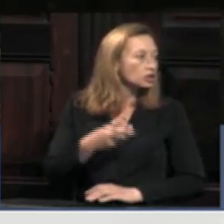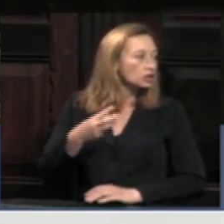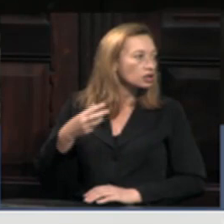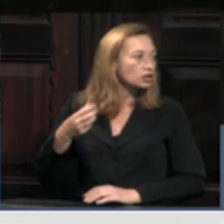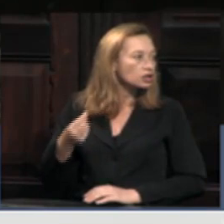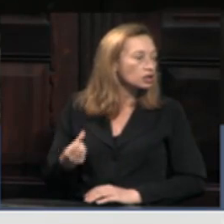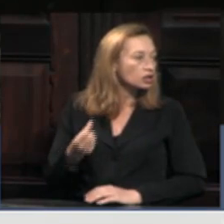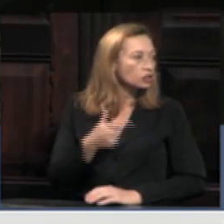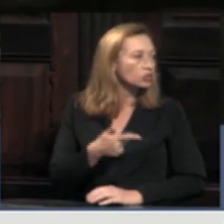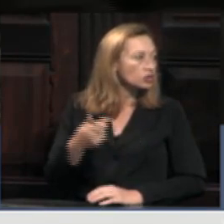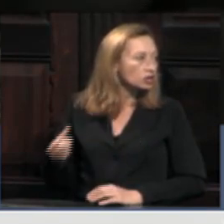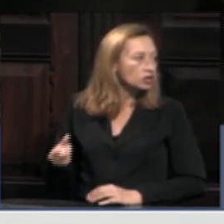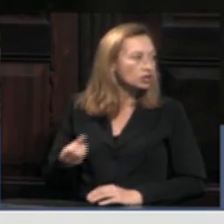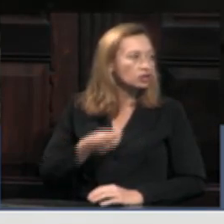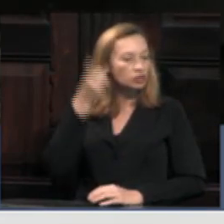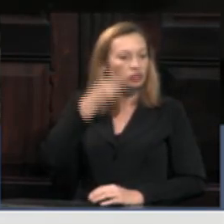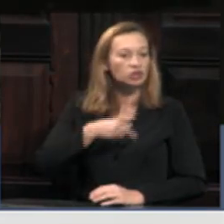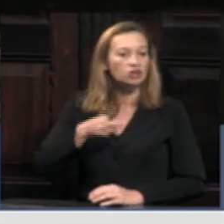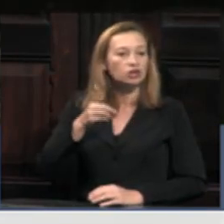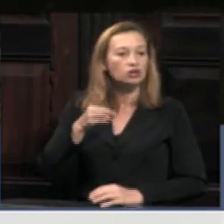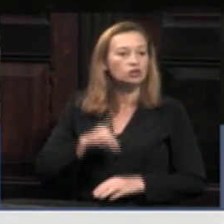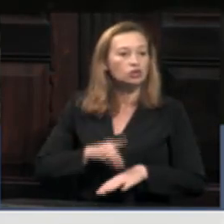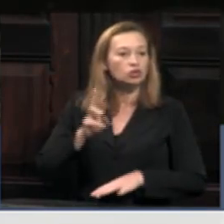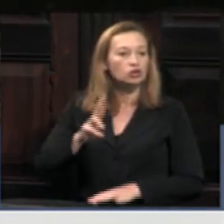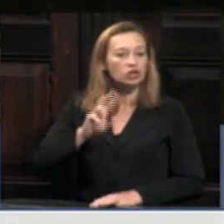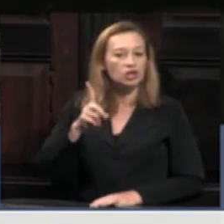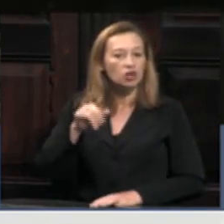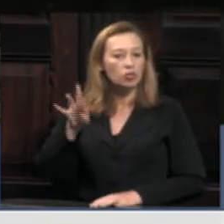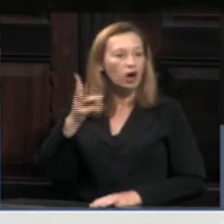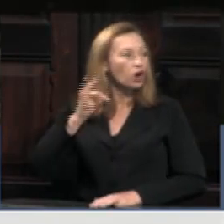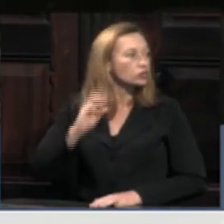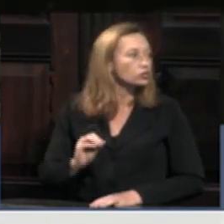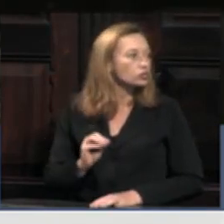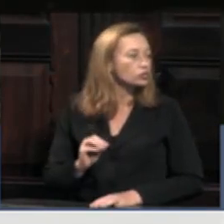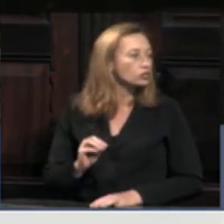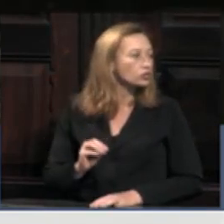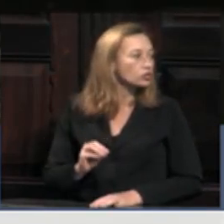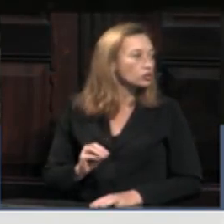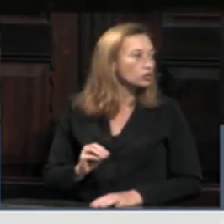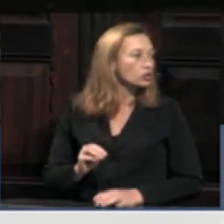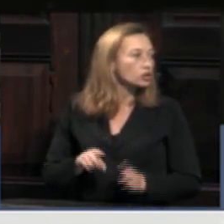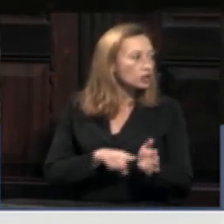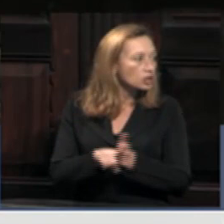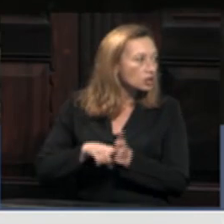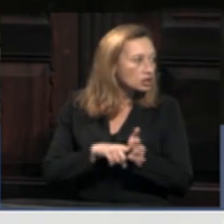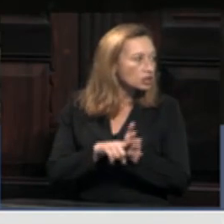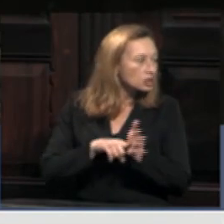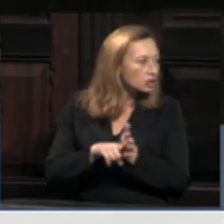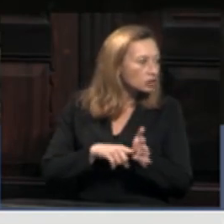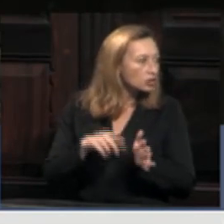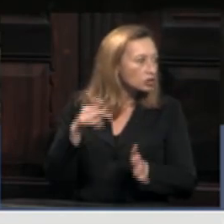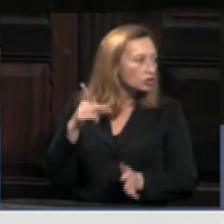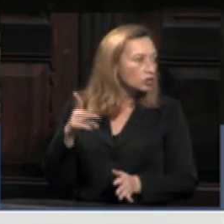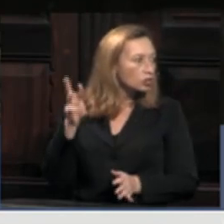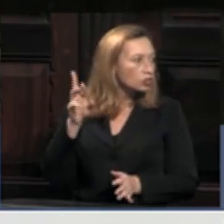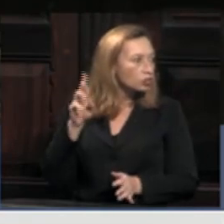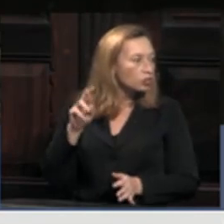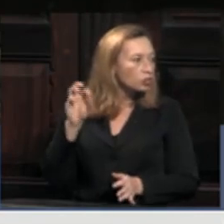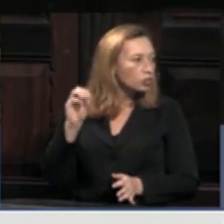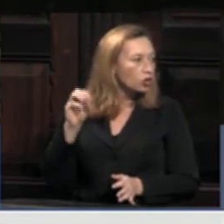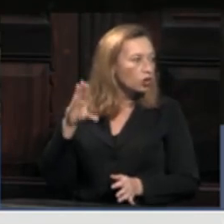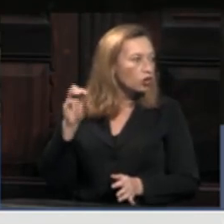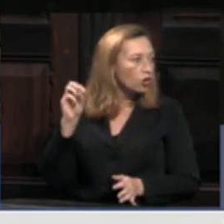1993/2016, de autoria do deputado Dr. Deodalto, que dispõe sobre a realização de exames de troponina cardíaca